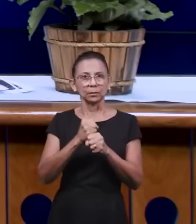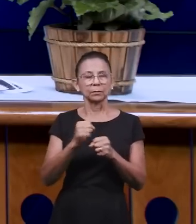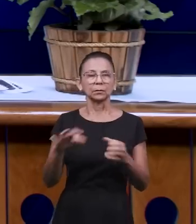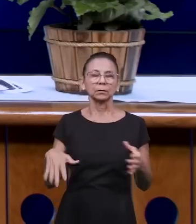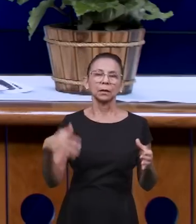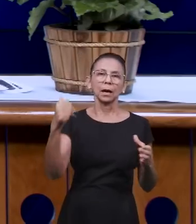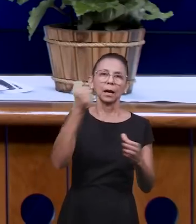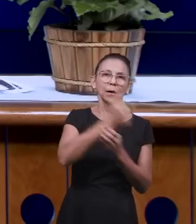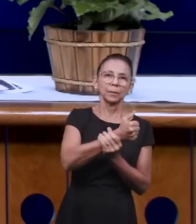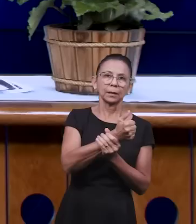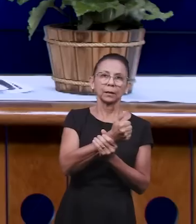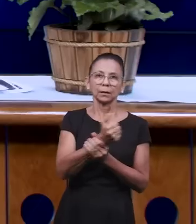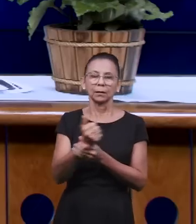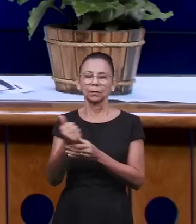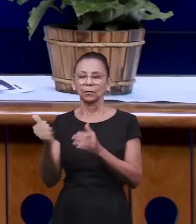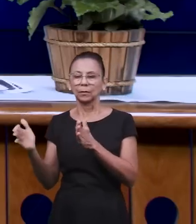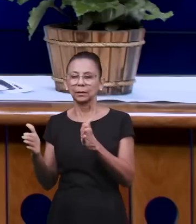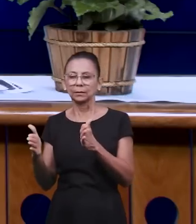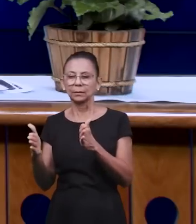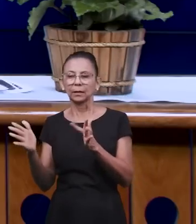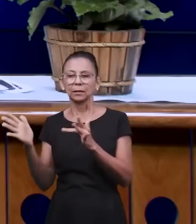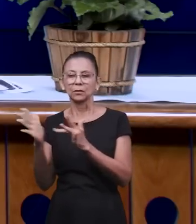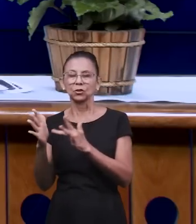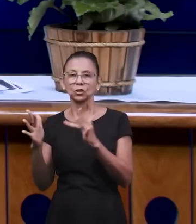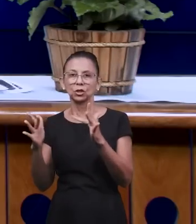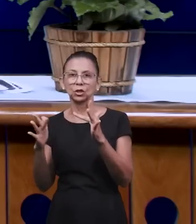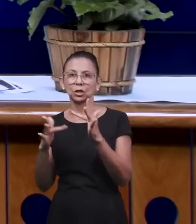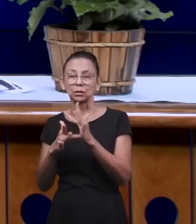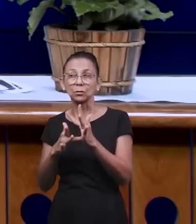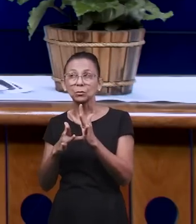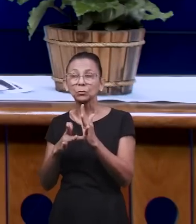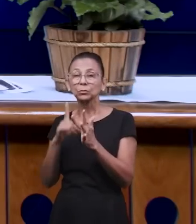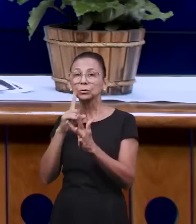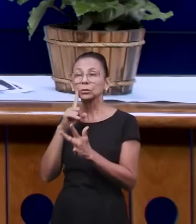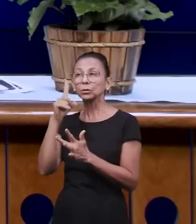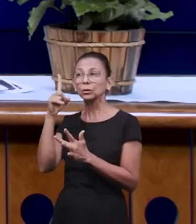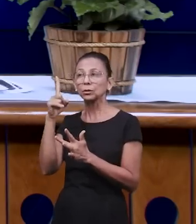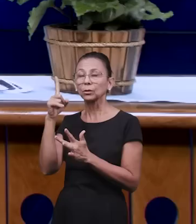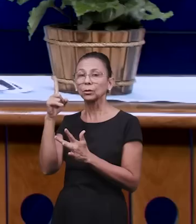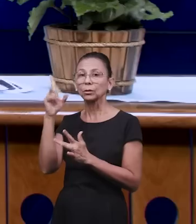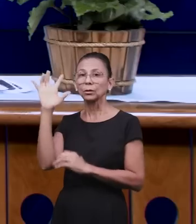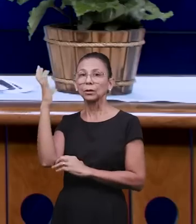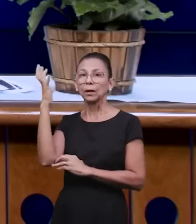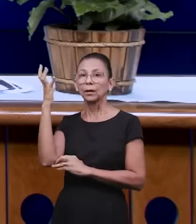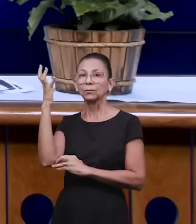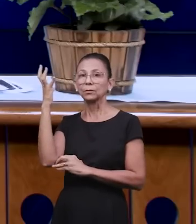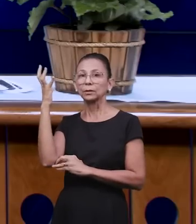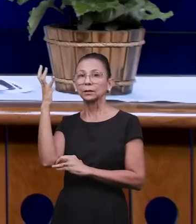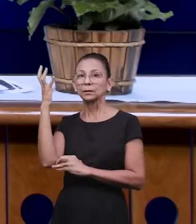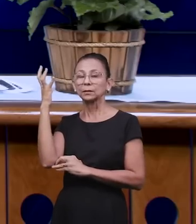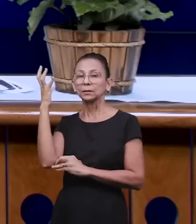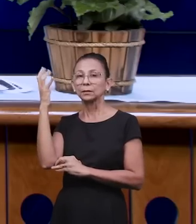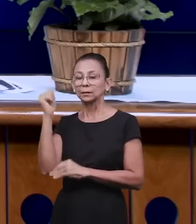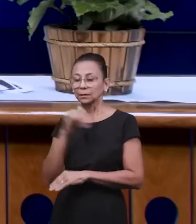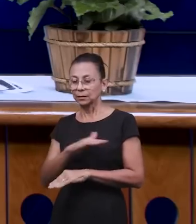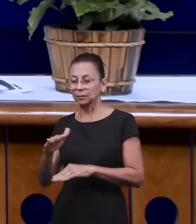seguida. Mas observem que, pode passar o próximo aqui?